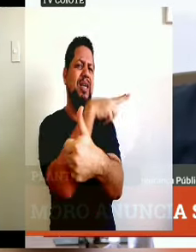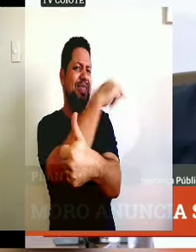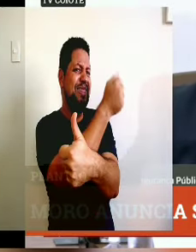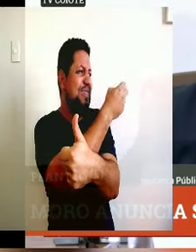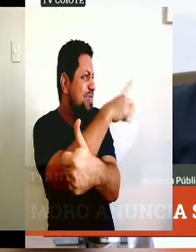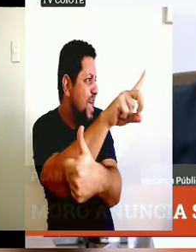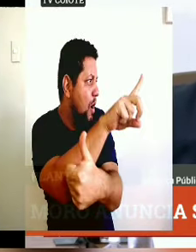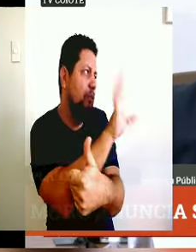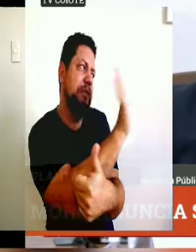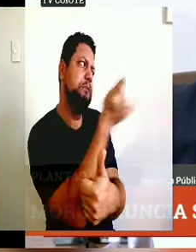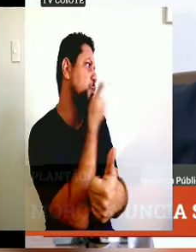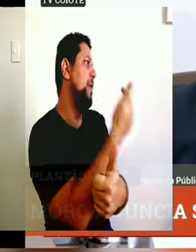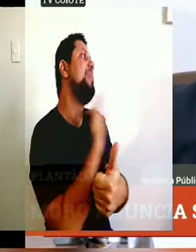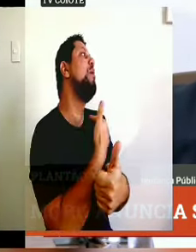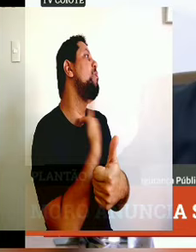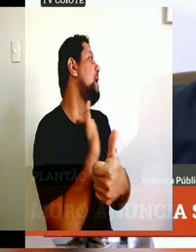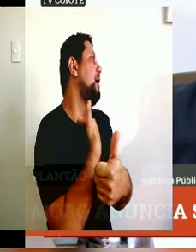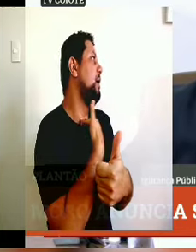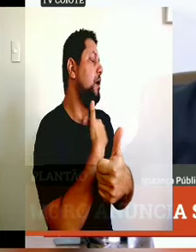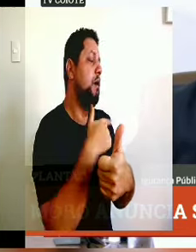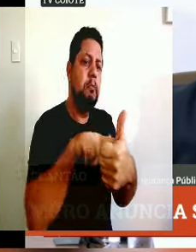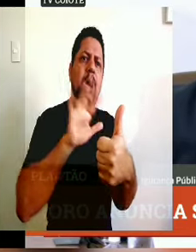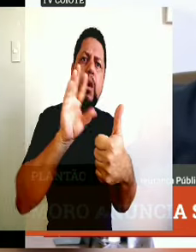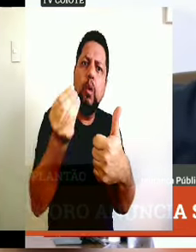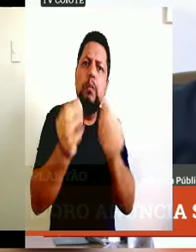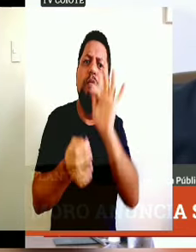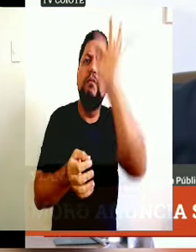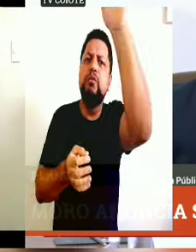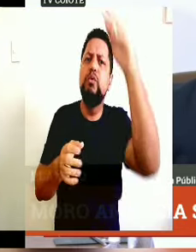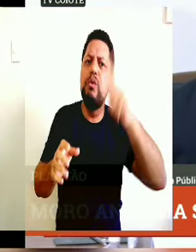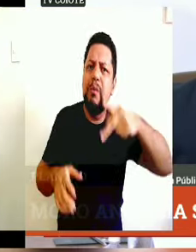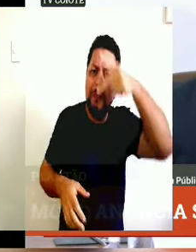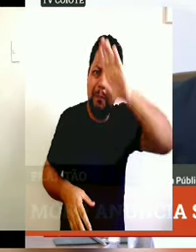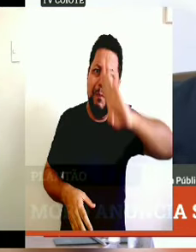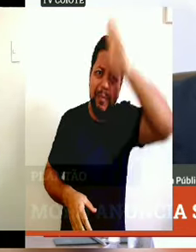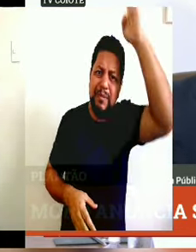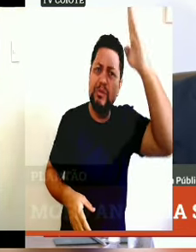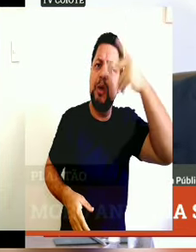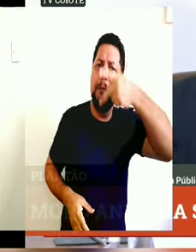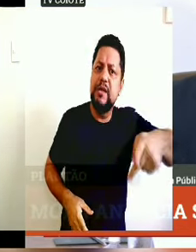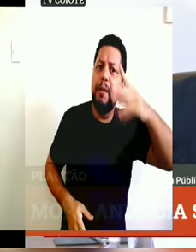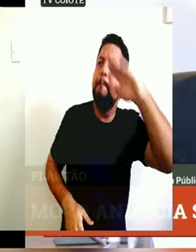conseguir dizer não em relação a outros temas.